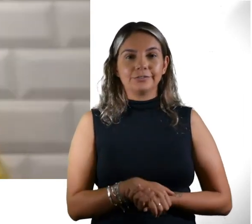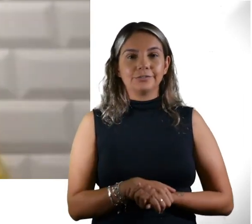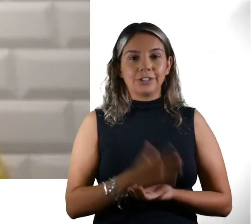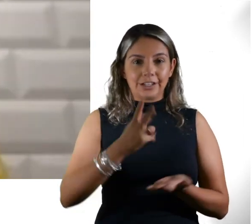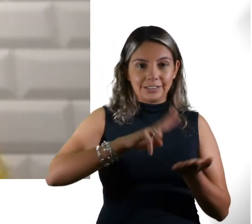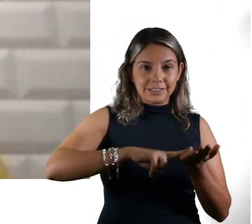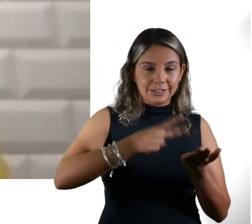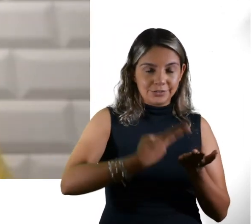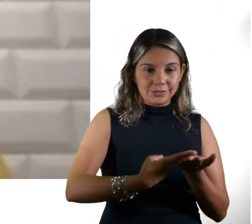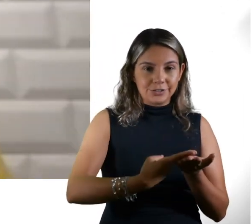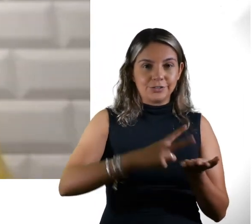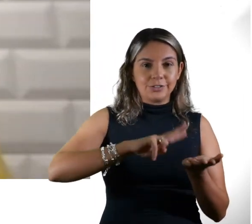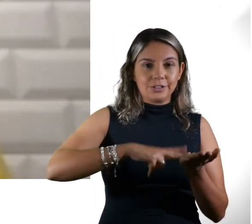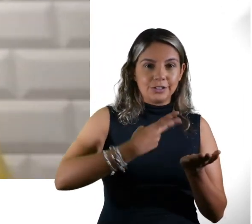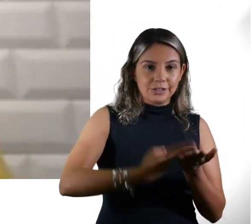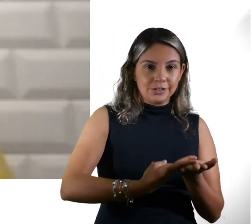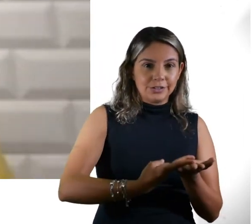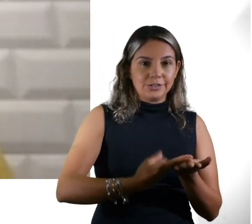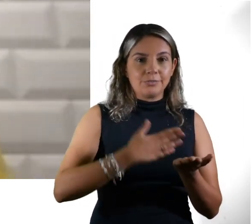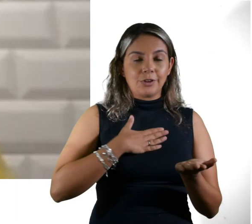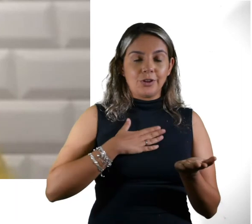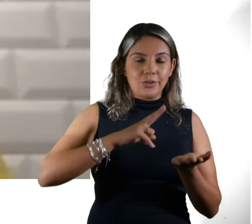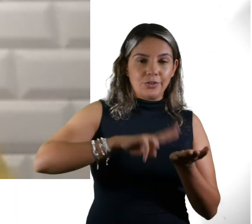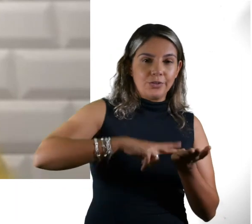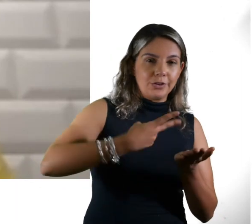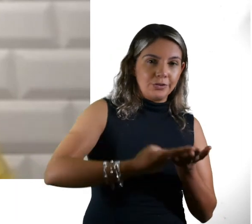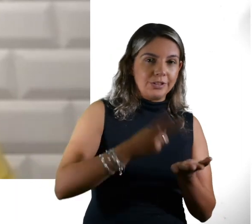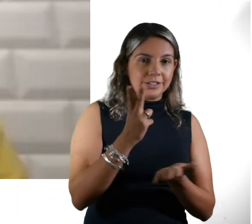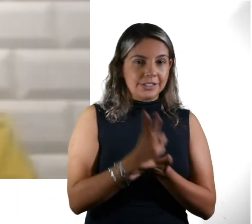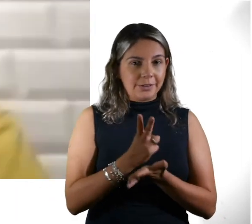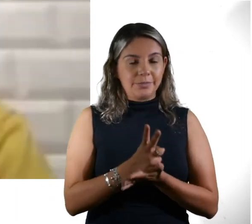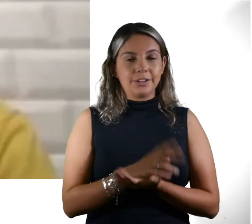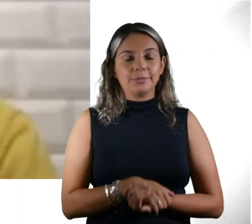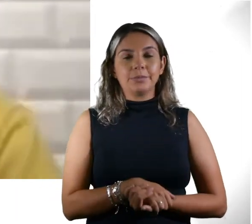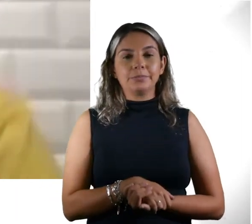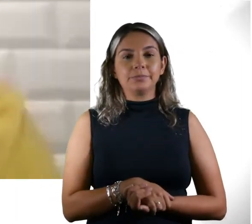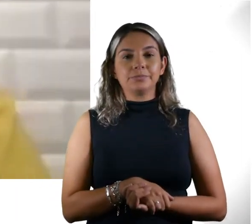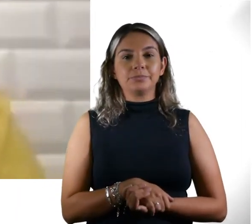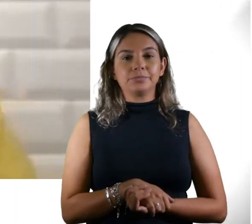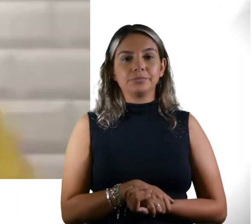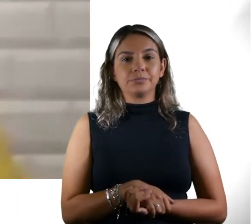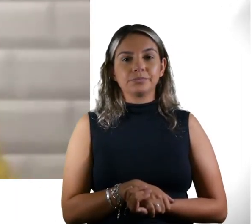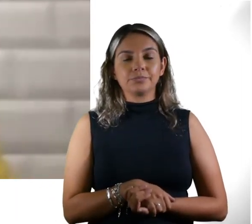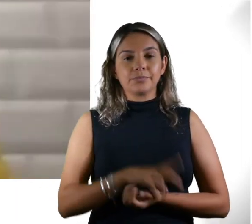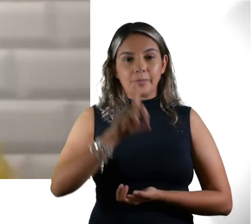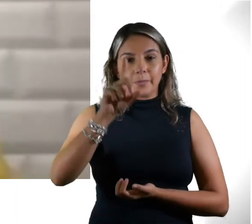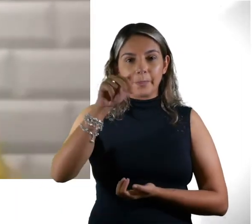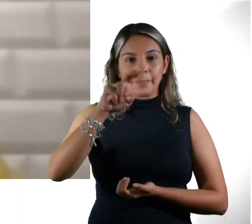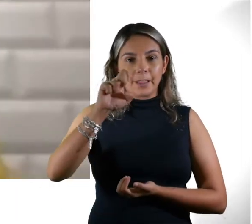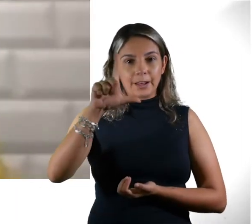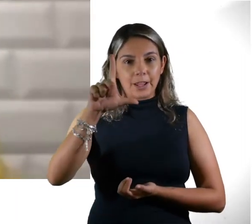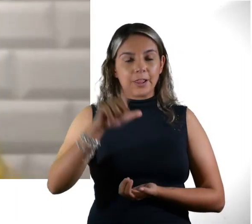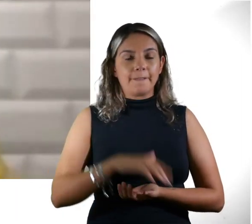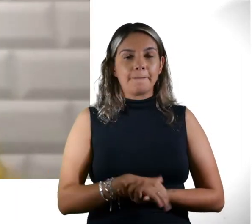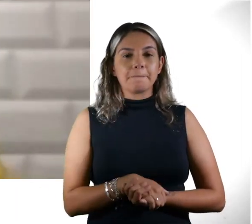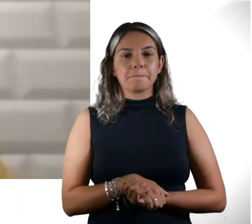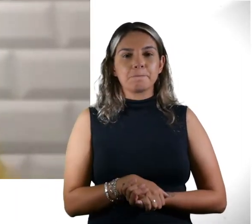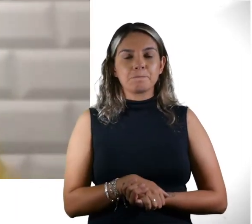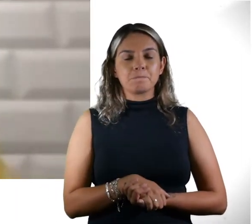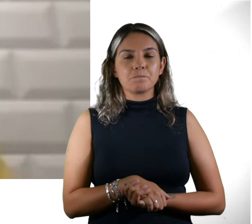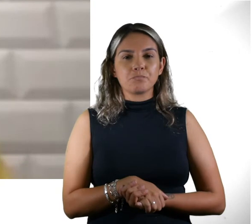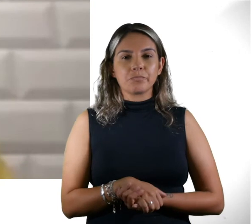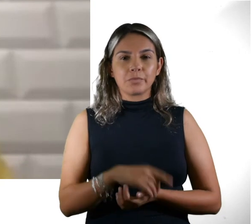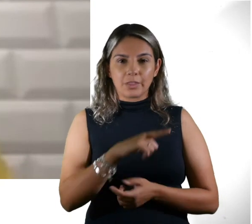americano, já está traduzido com tradução do meu tradutor de sempre, que é excelente, que é o Daniel